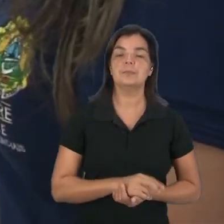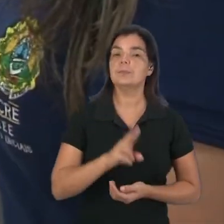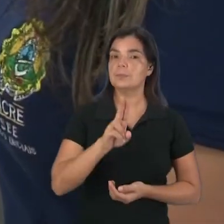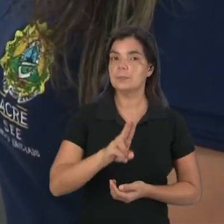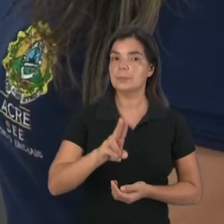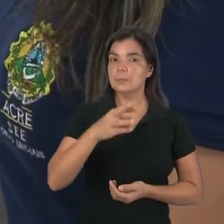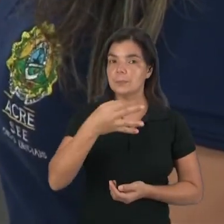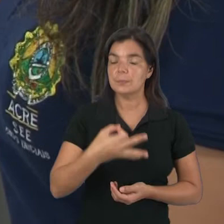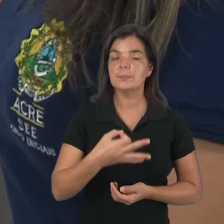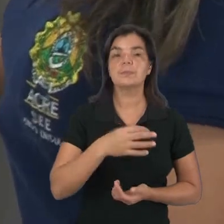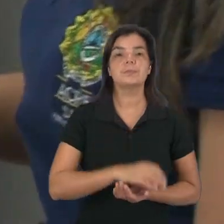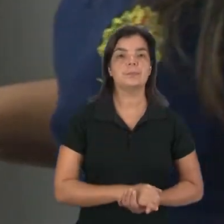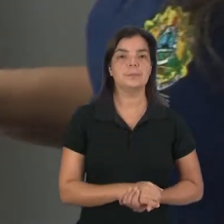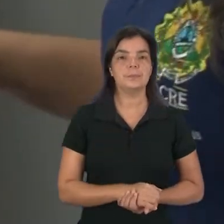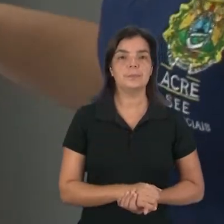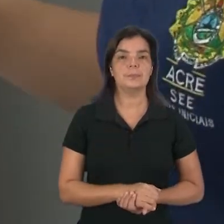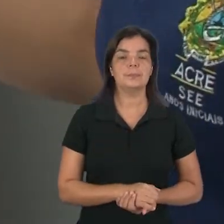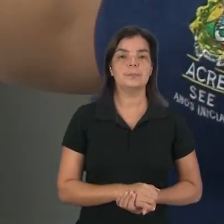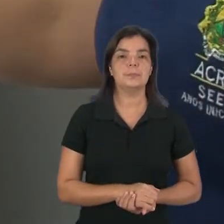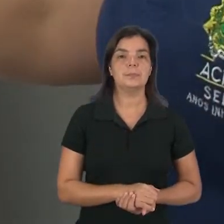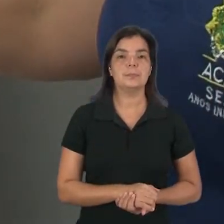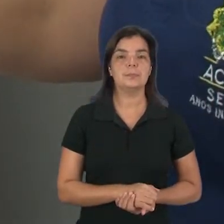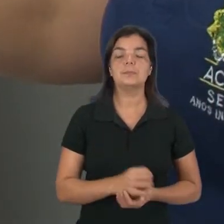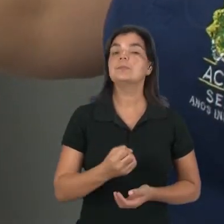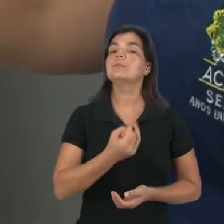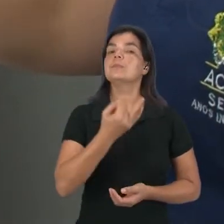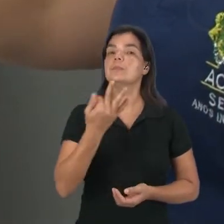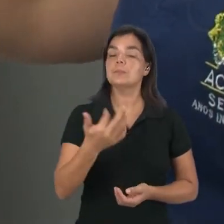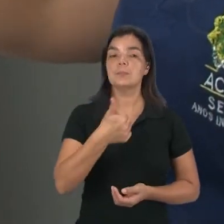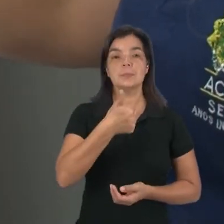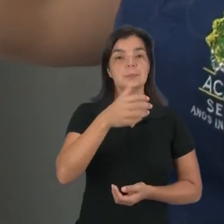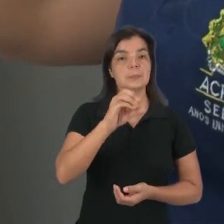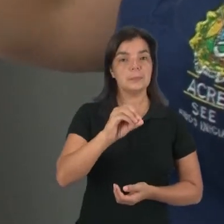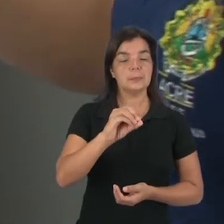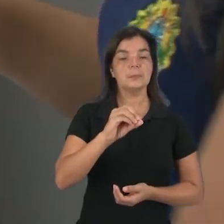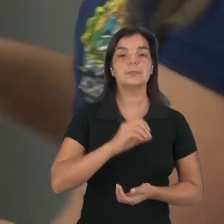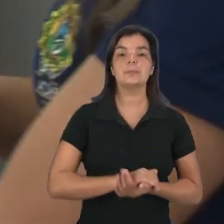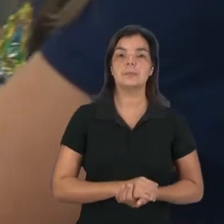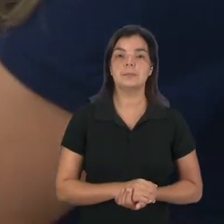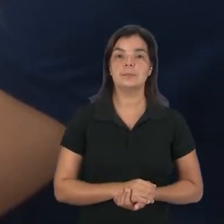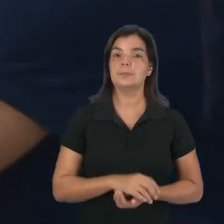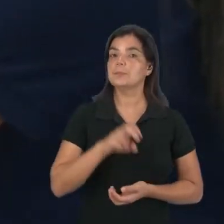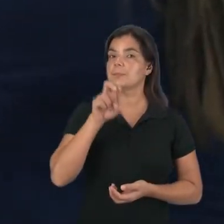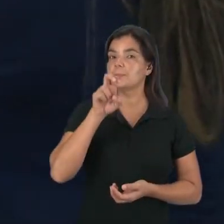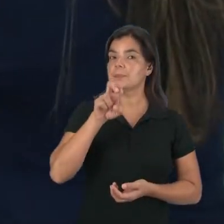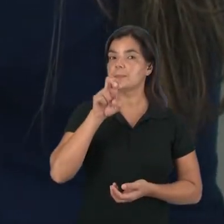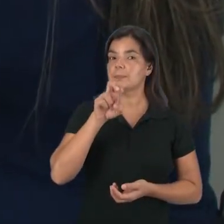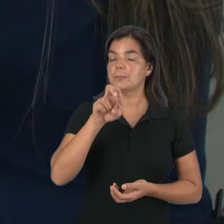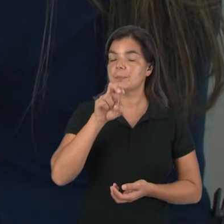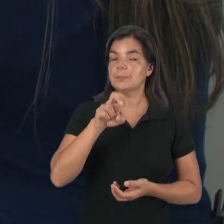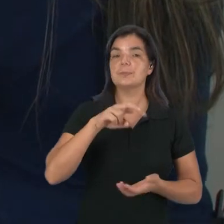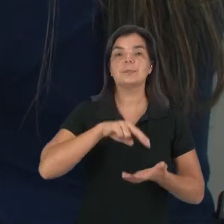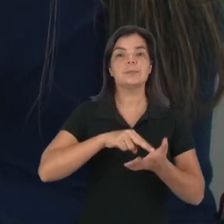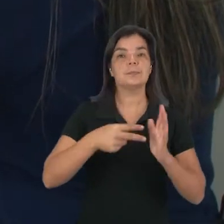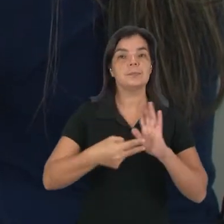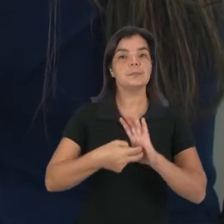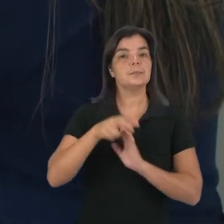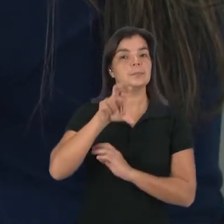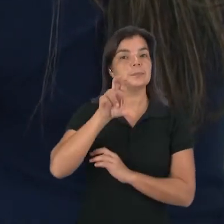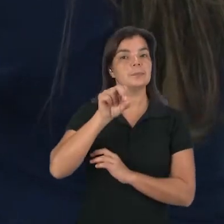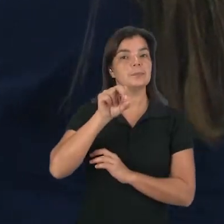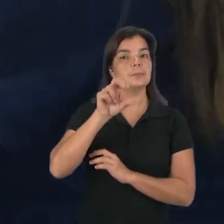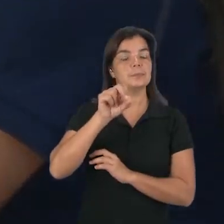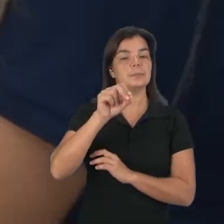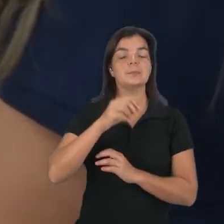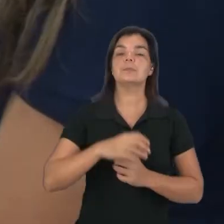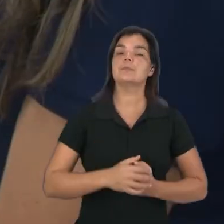unidades, certo? E quantas dezenas? 5, que é representado